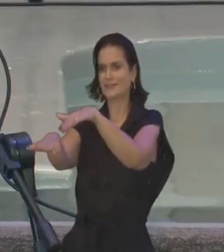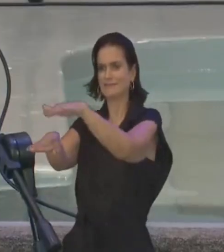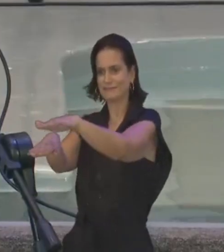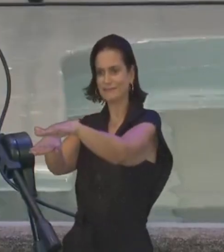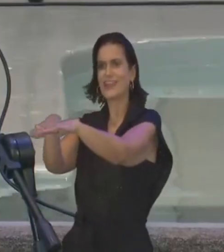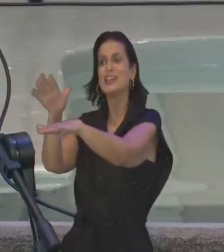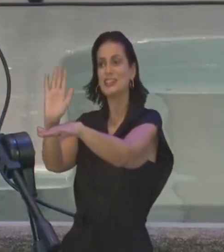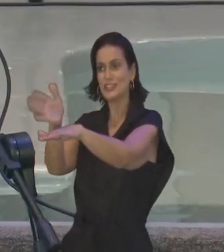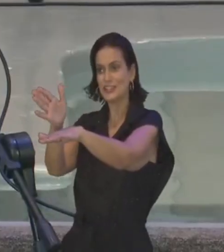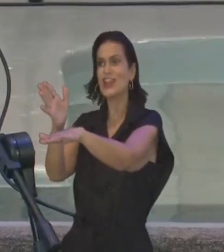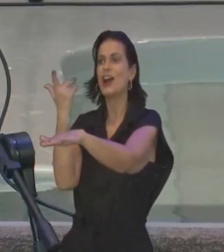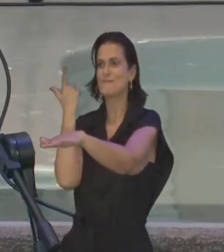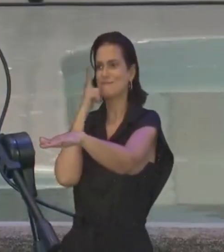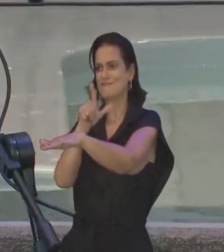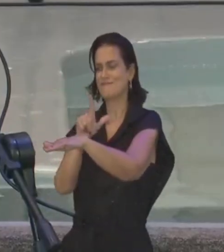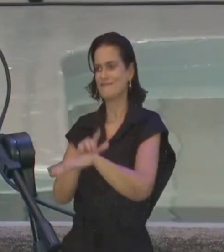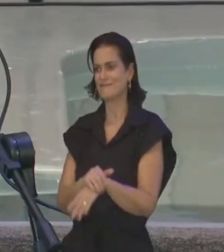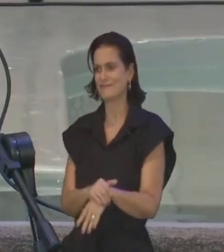foram dados.